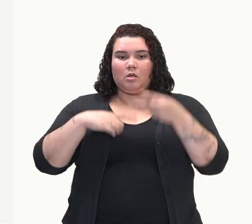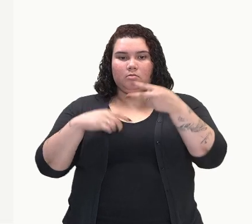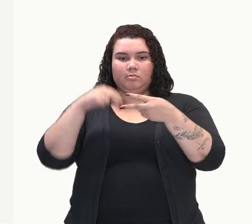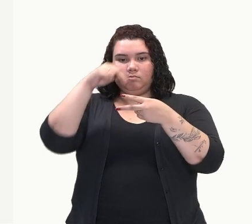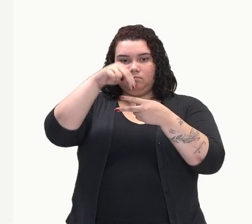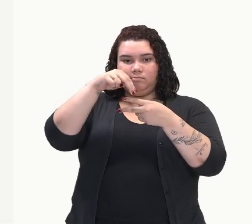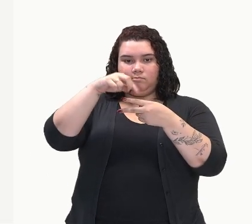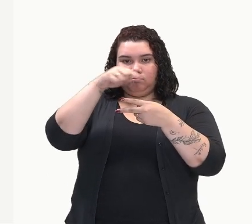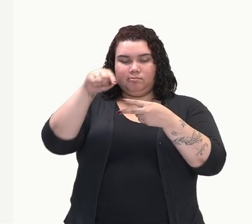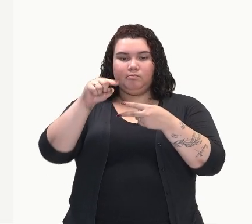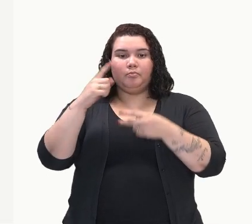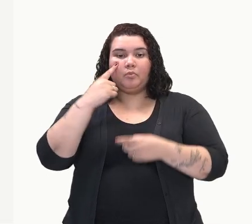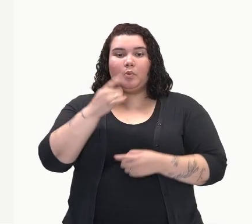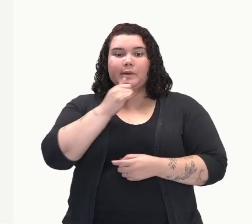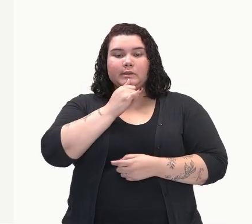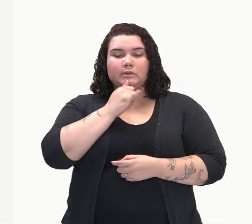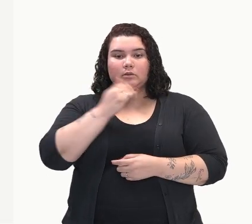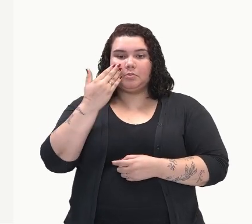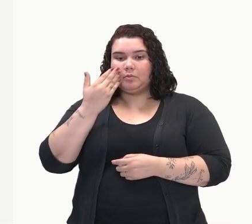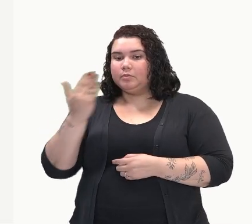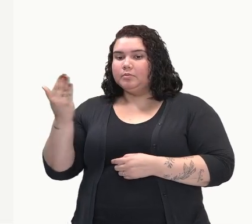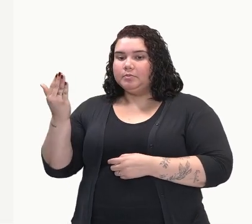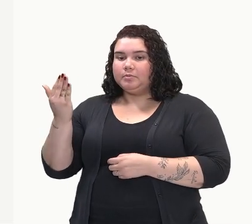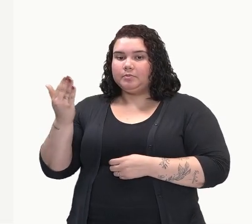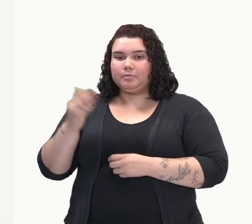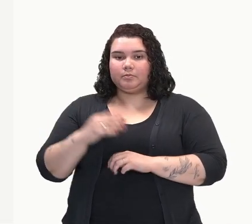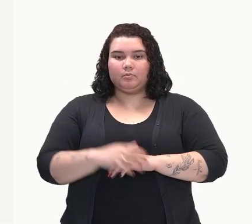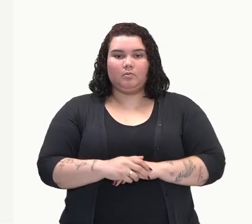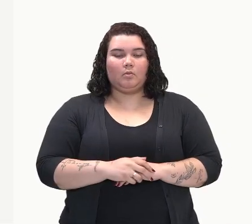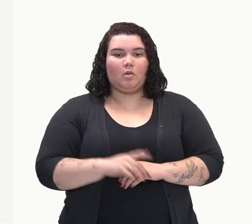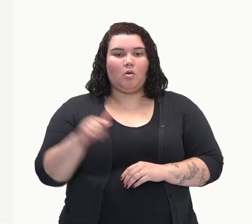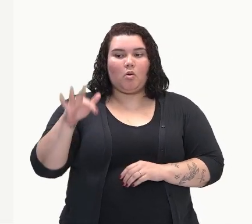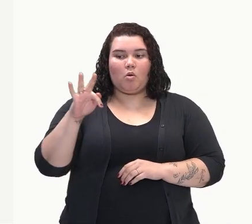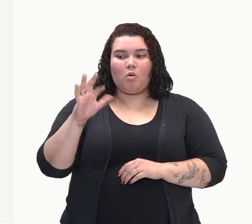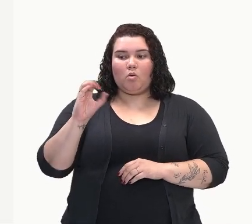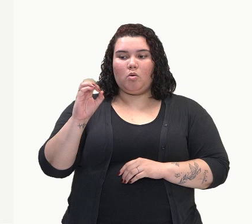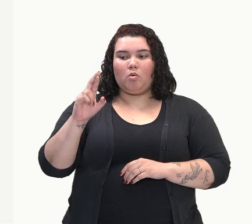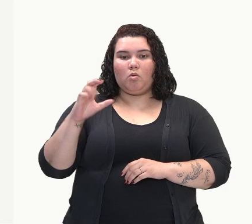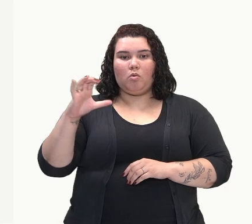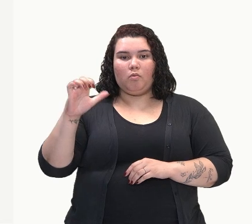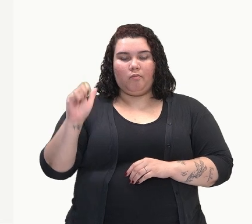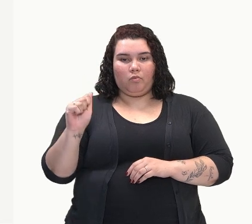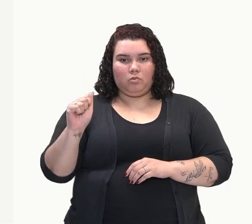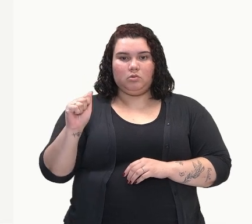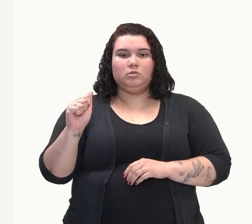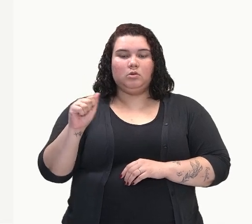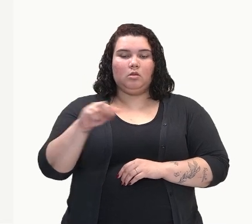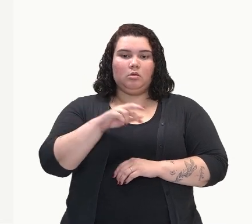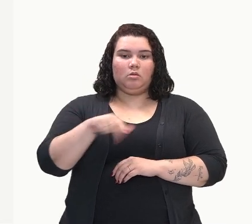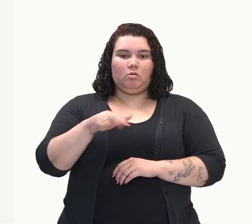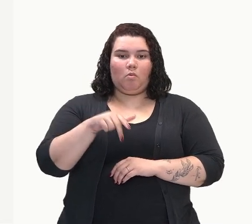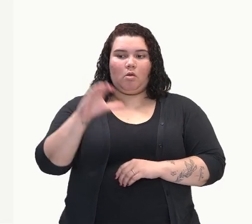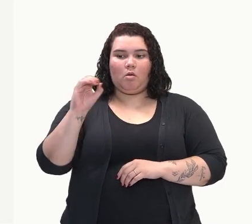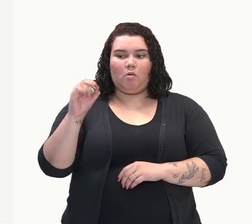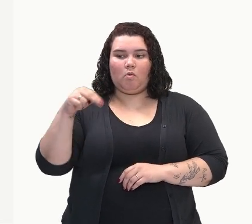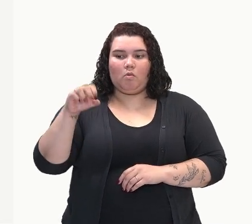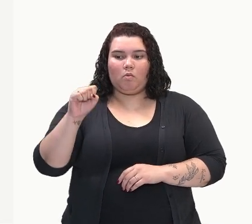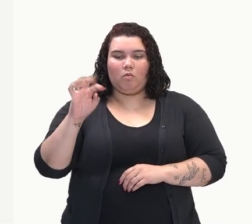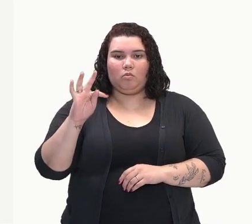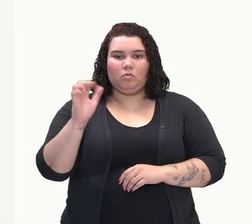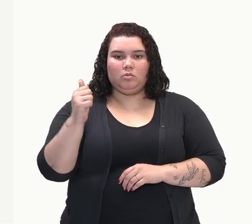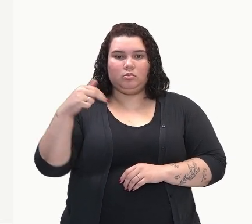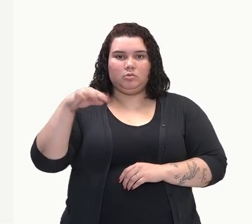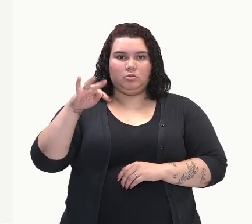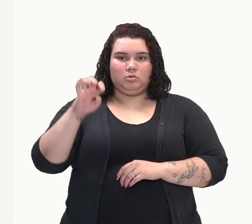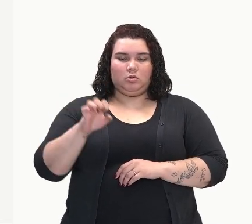tem esse exemplo para você. Uma força não constante, né, é aplicada sobre um